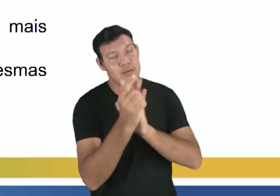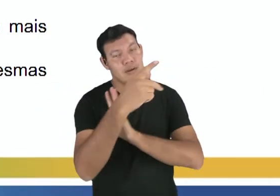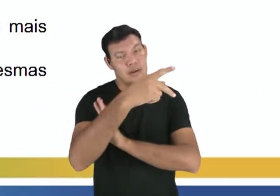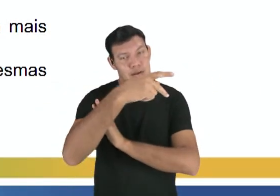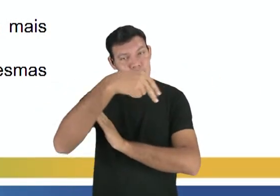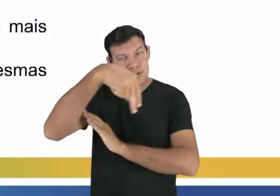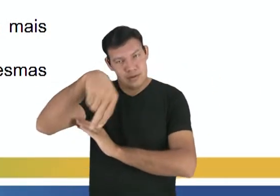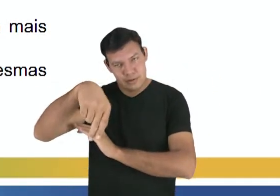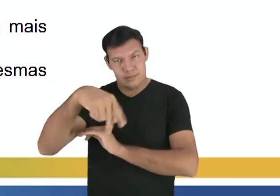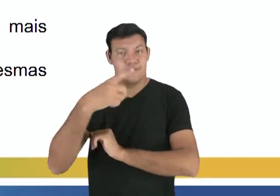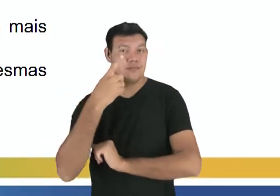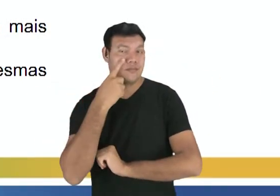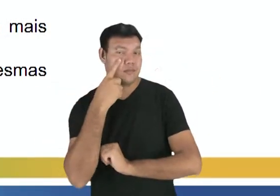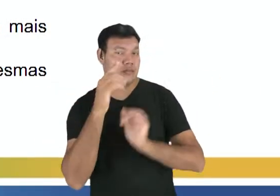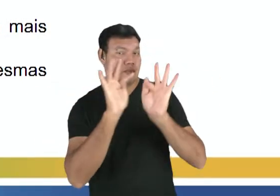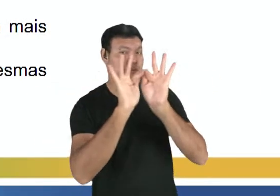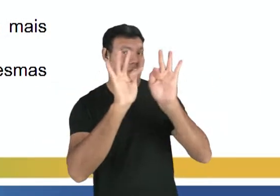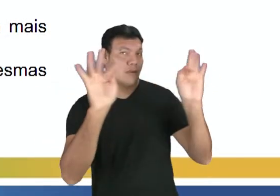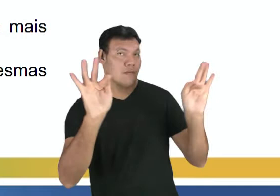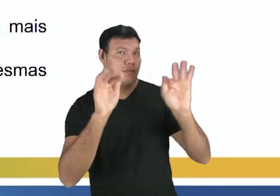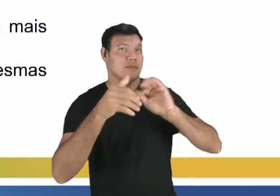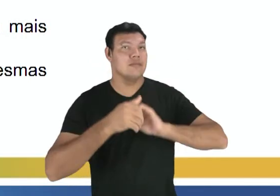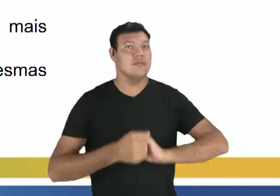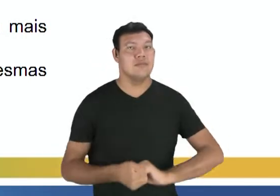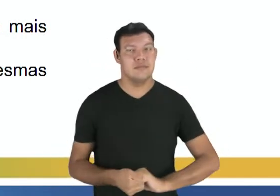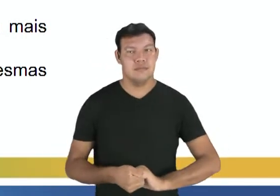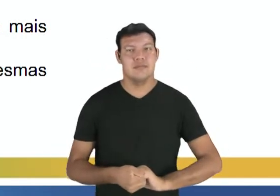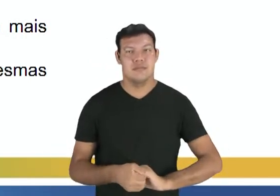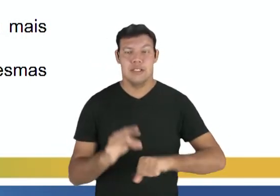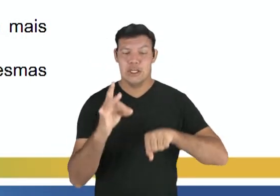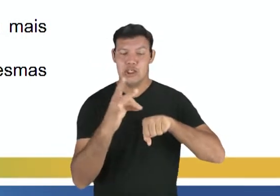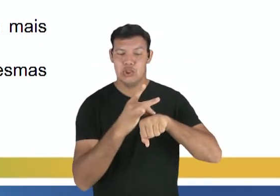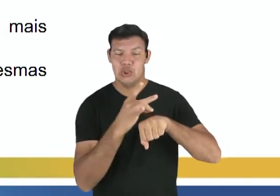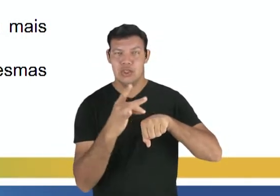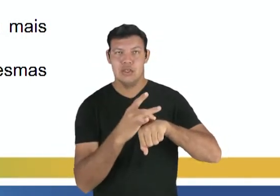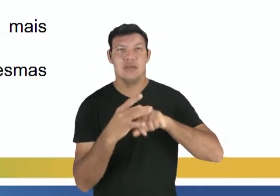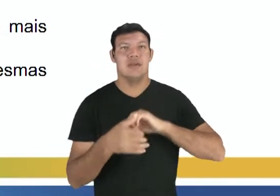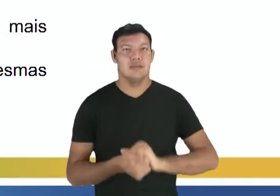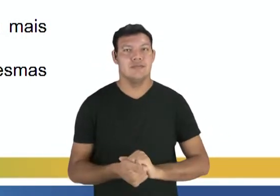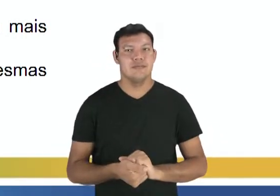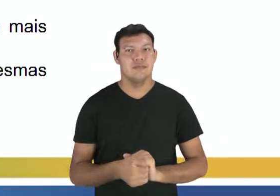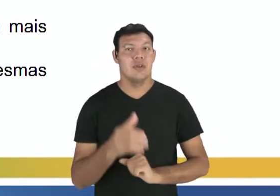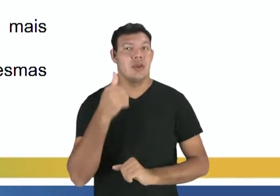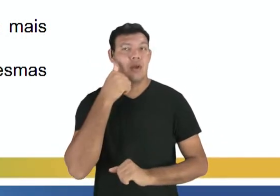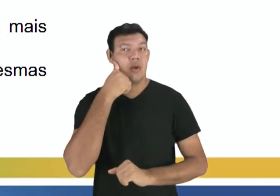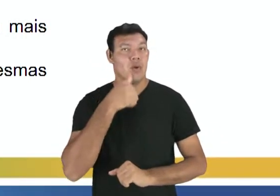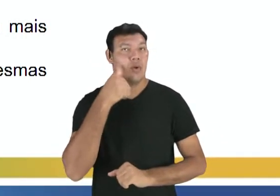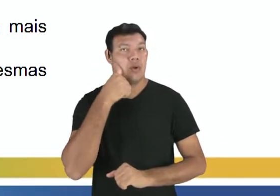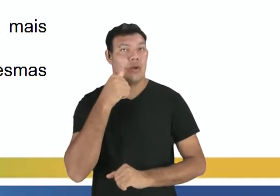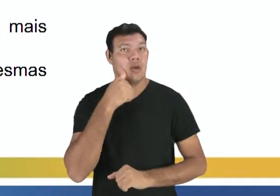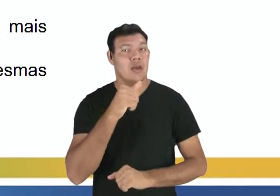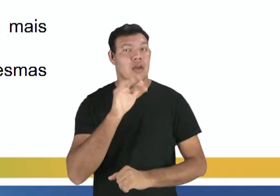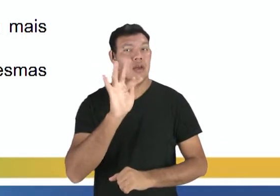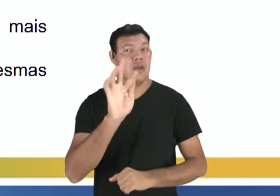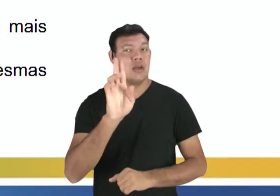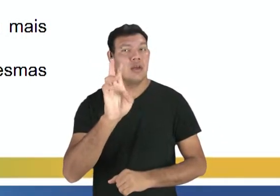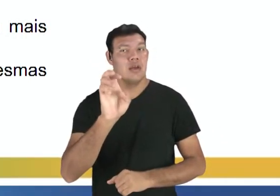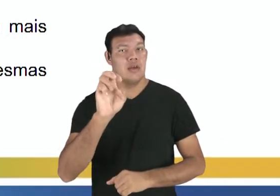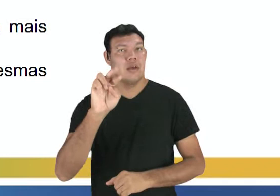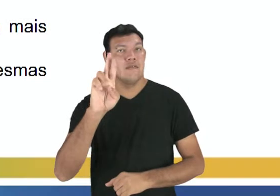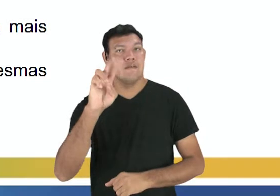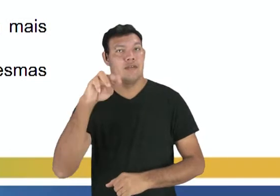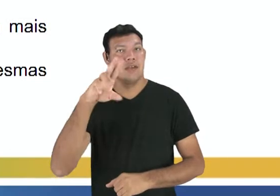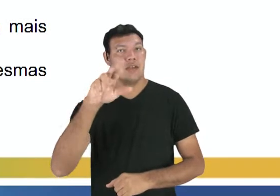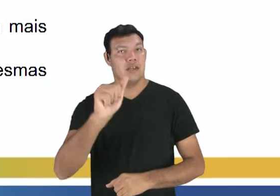que aparece no slide, ela aparece destacada. Fernanda é mãe de João. Fernanda canta muito